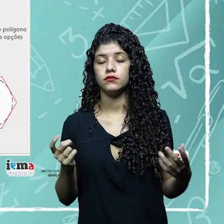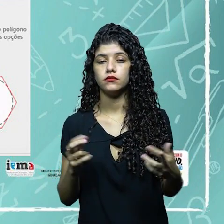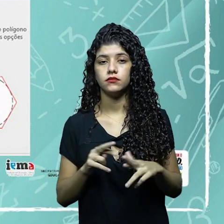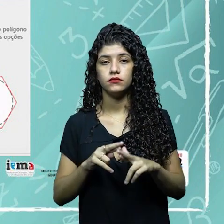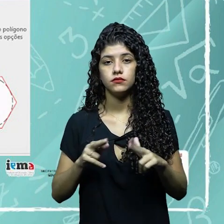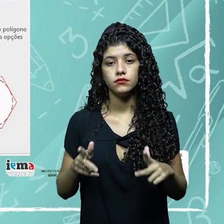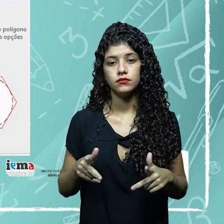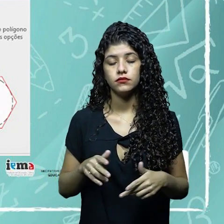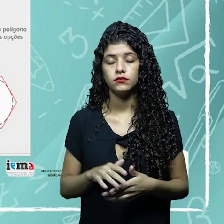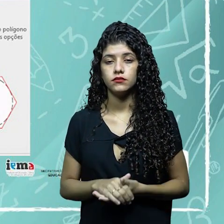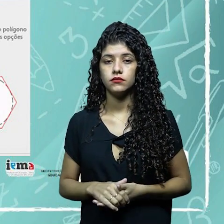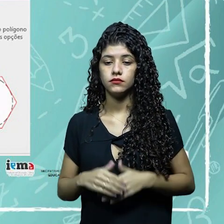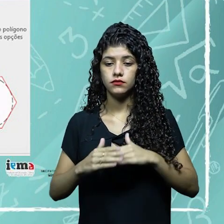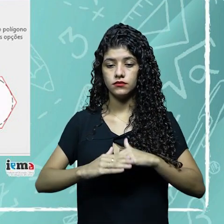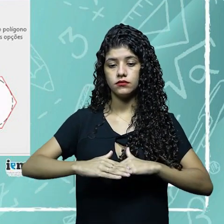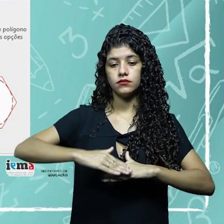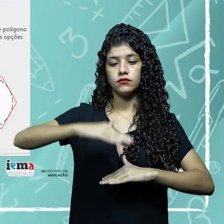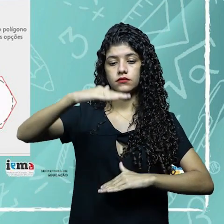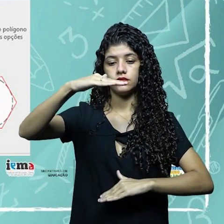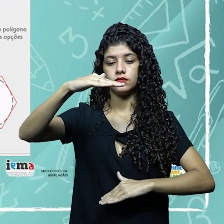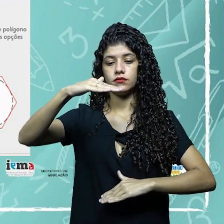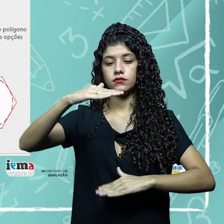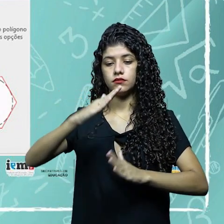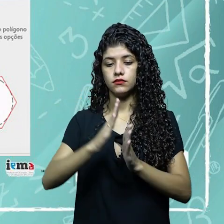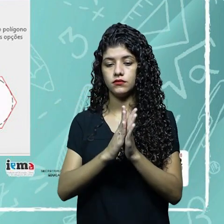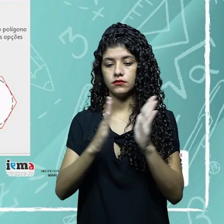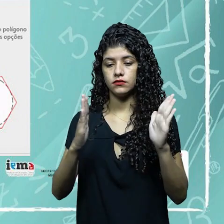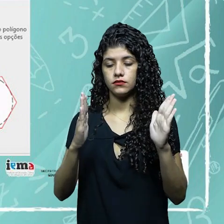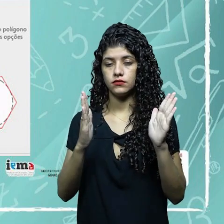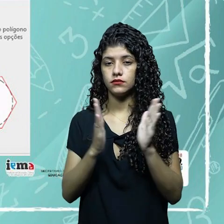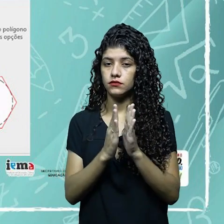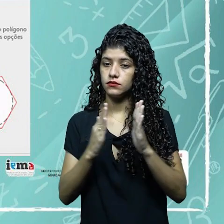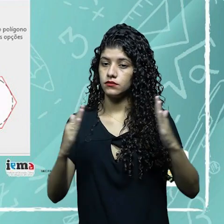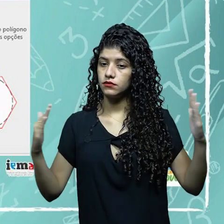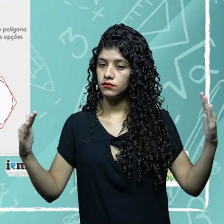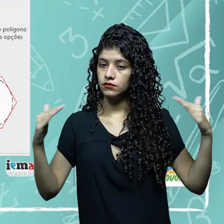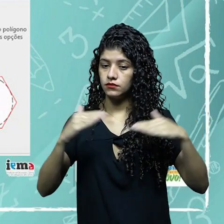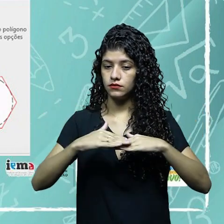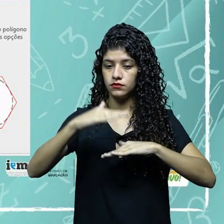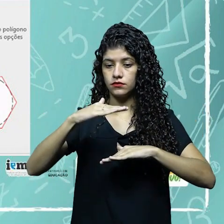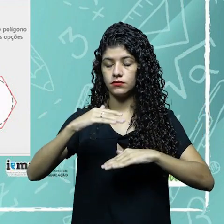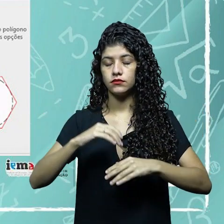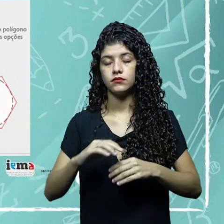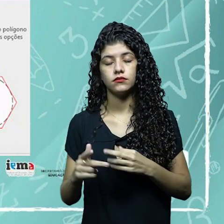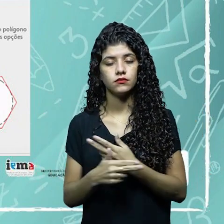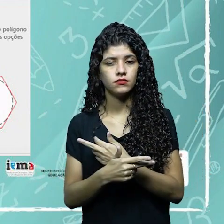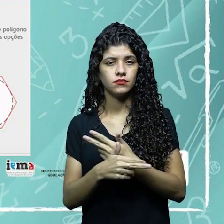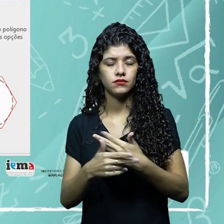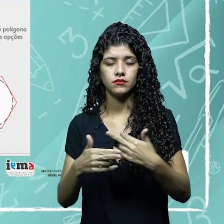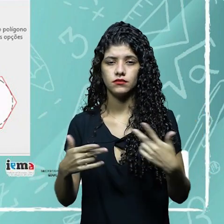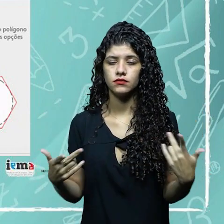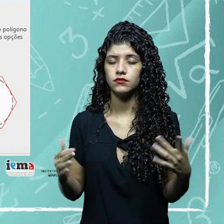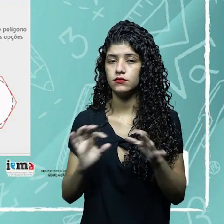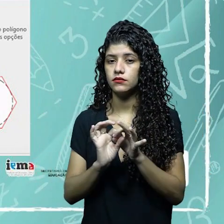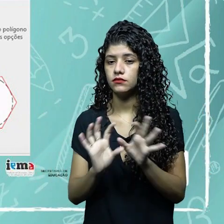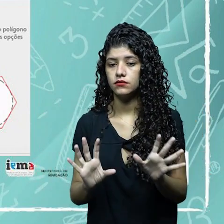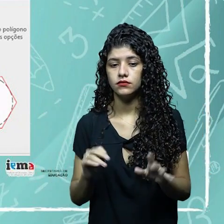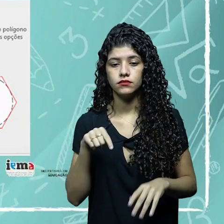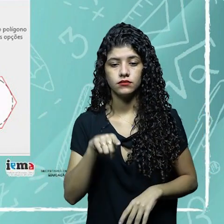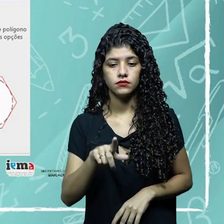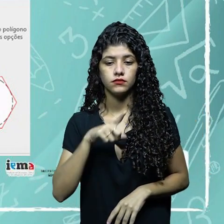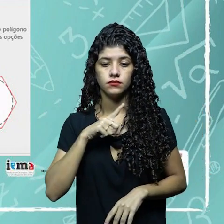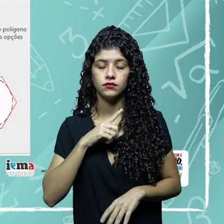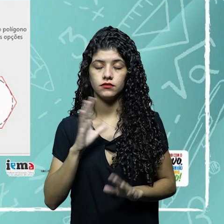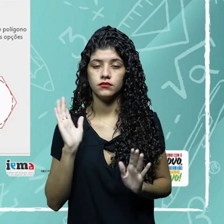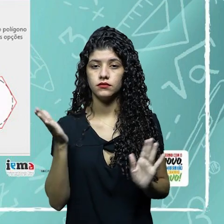contrário dele, né? Maior na vertical e menor na horizontal. Tem uma infinidade de opções, gente.